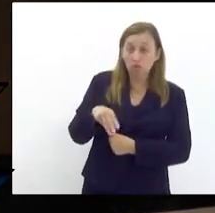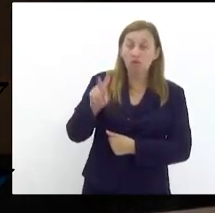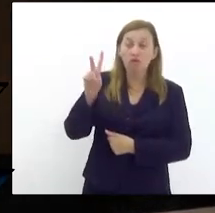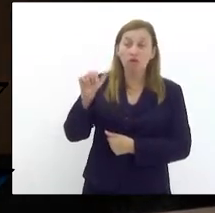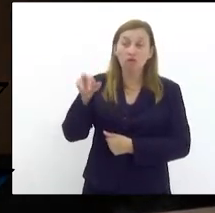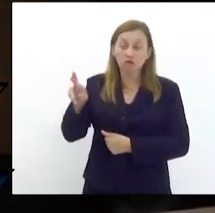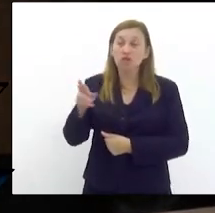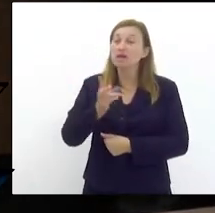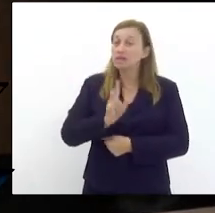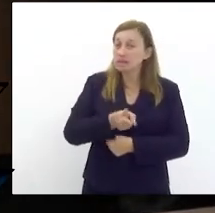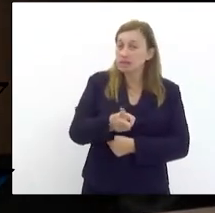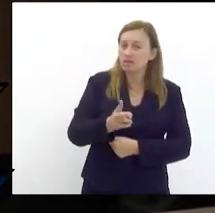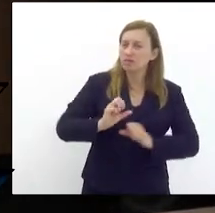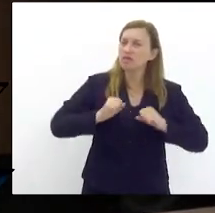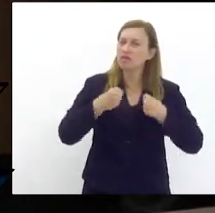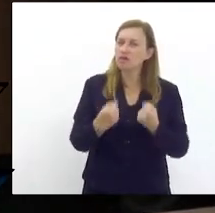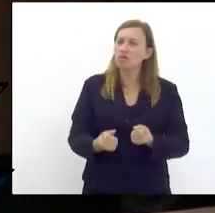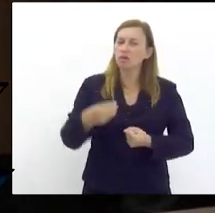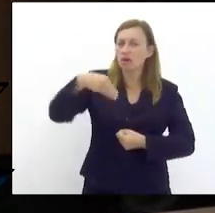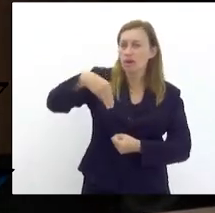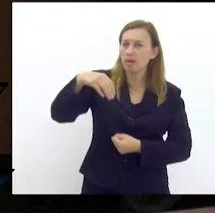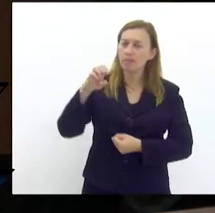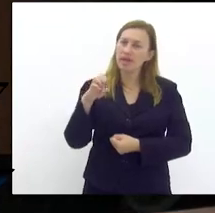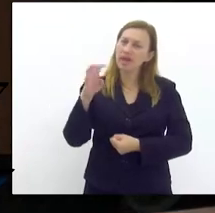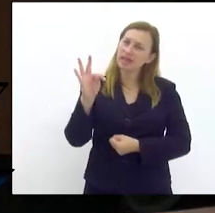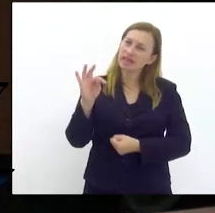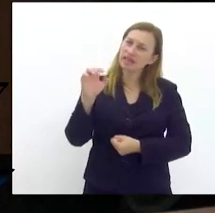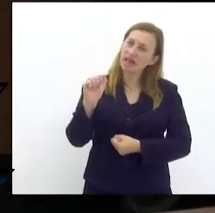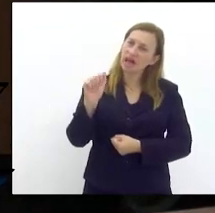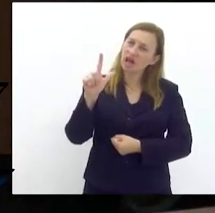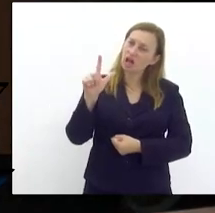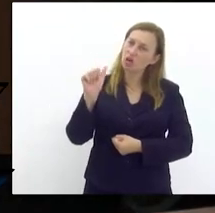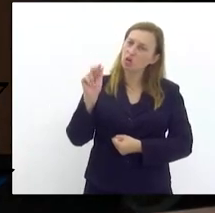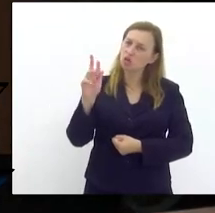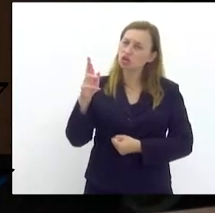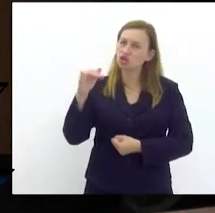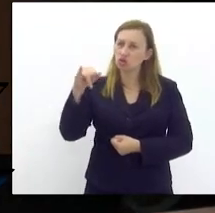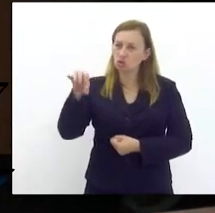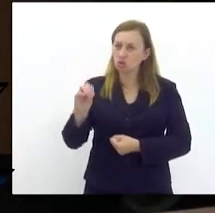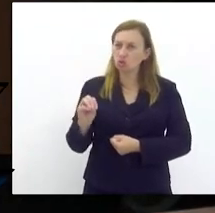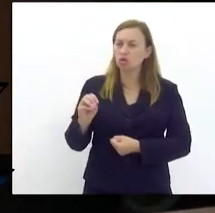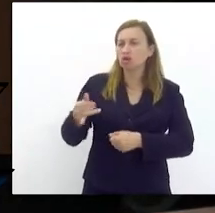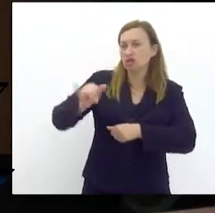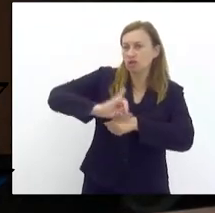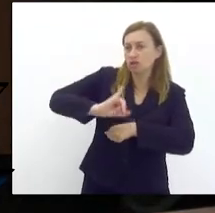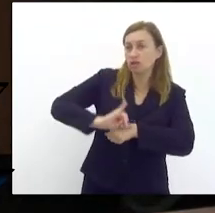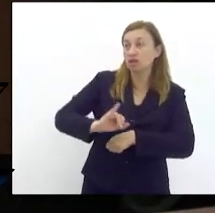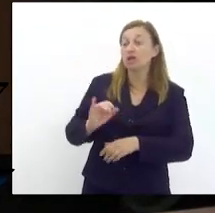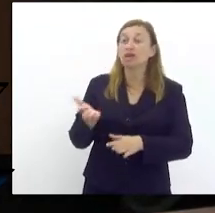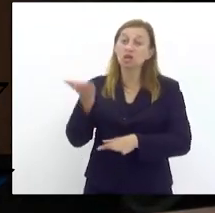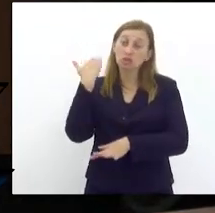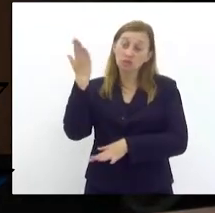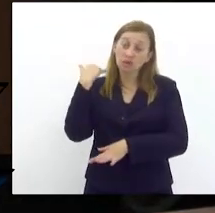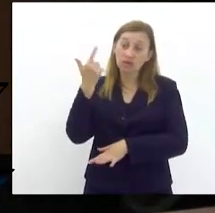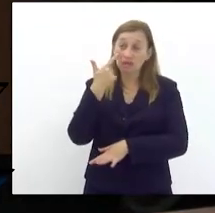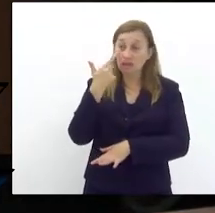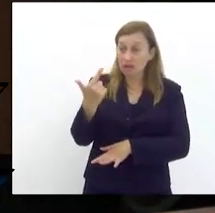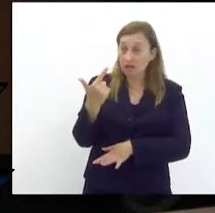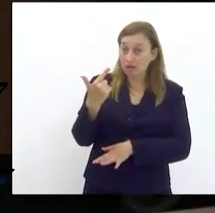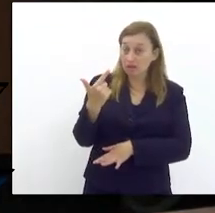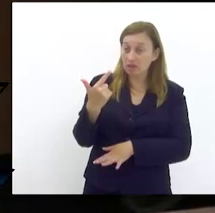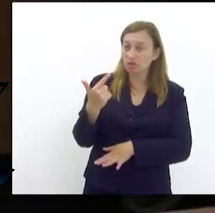defensor dos metalúrgicos de Volta Redonda inclusive ele era Bispo na época daquele grande